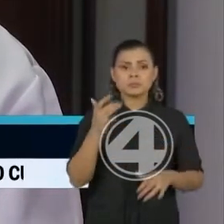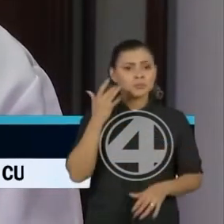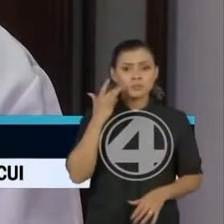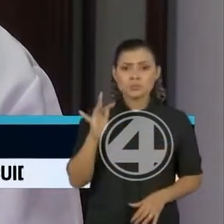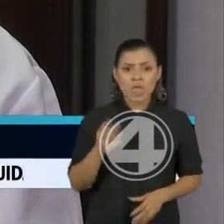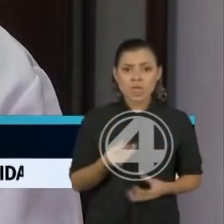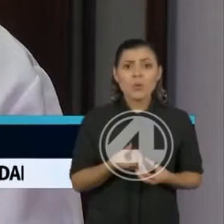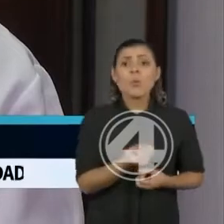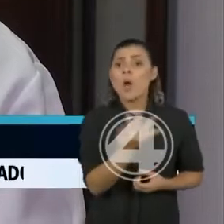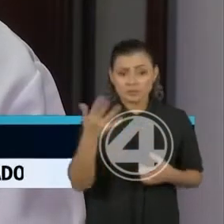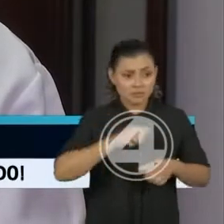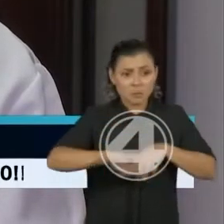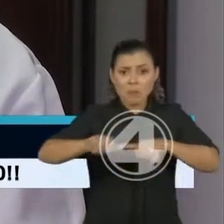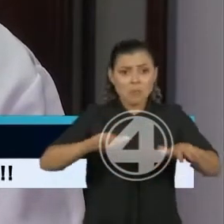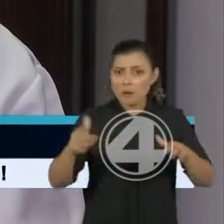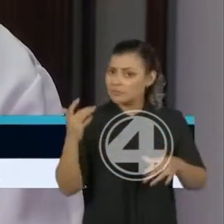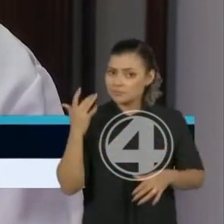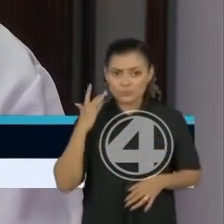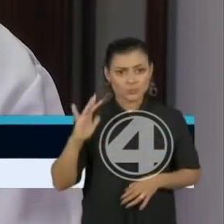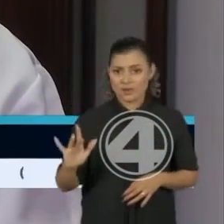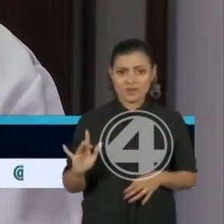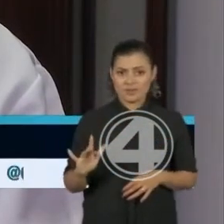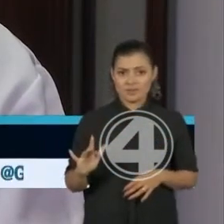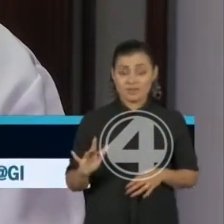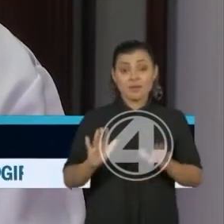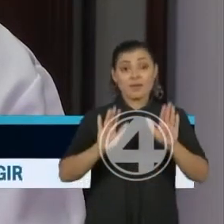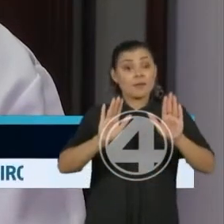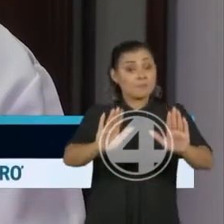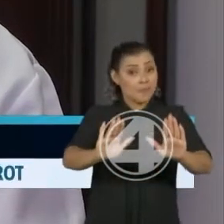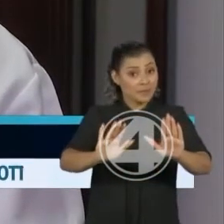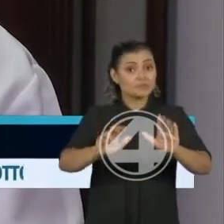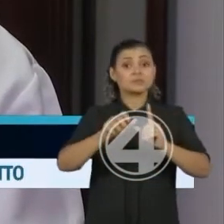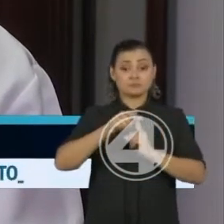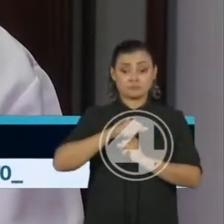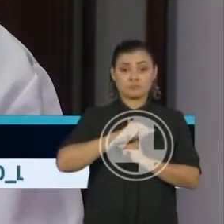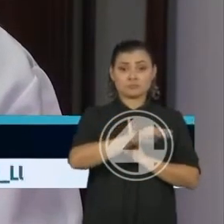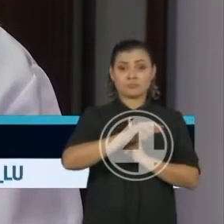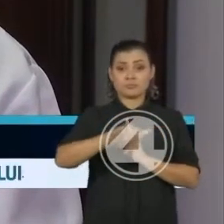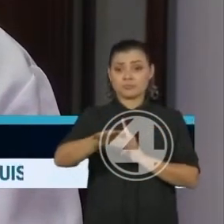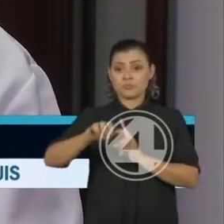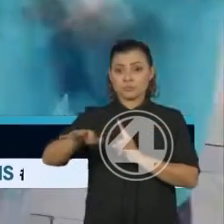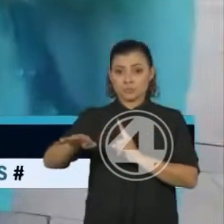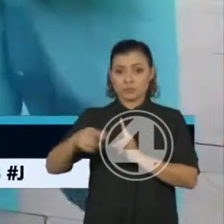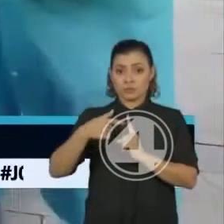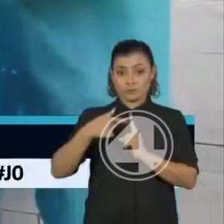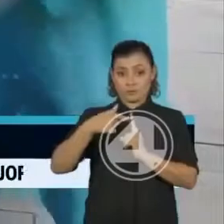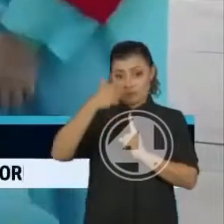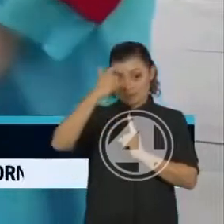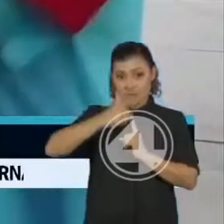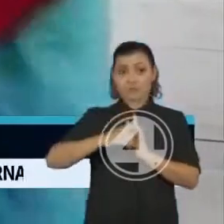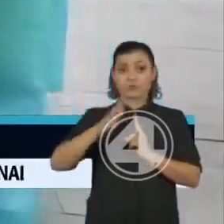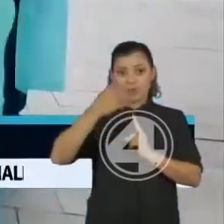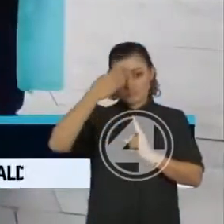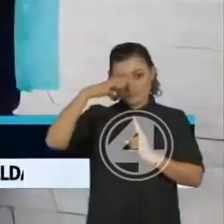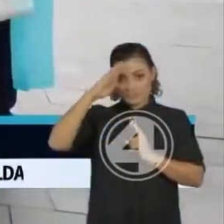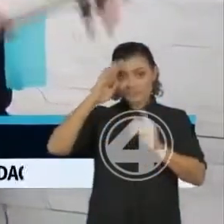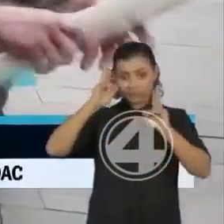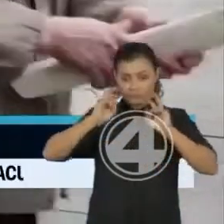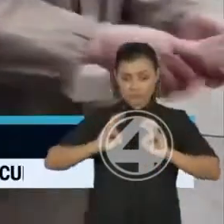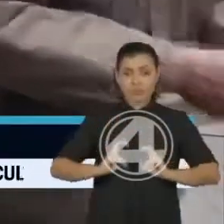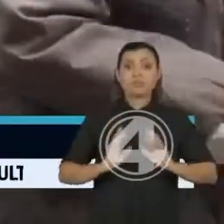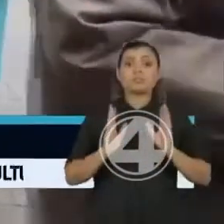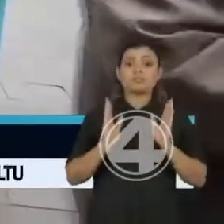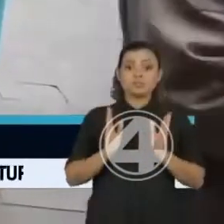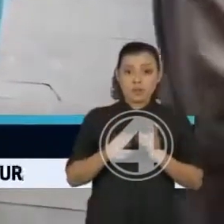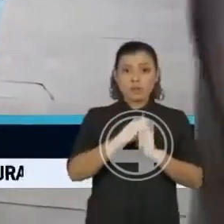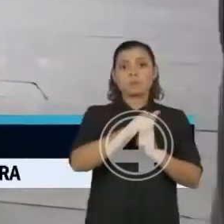temos a menor ideia disso a gente sabe da capacidade de transmissão de quem já tem sintoma suspeita de que os casos